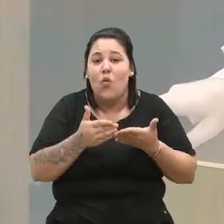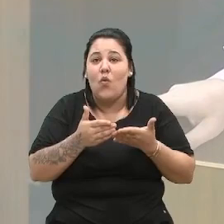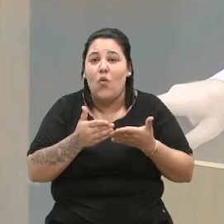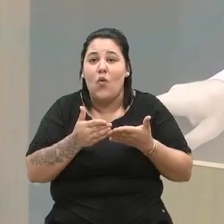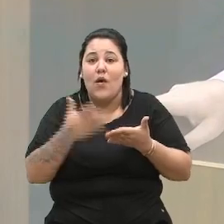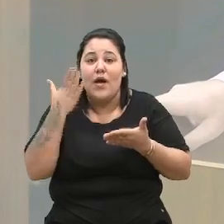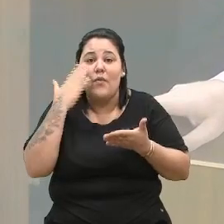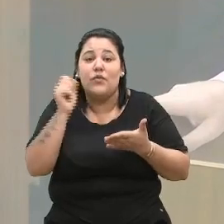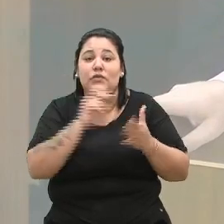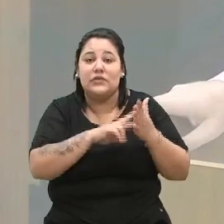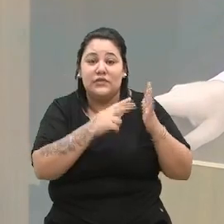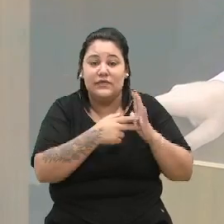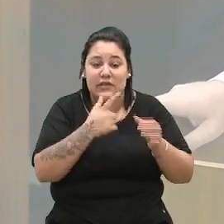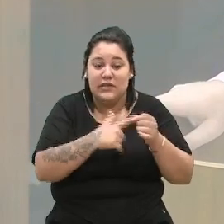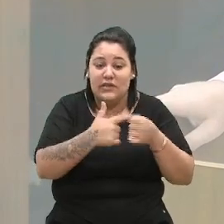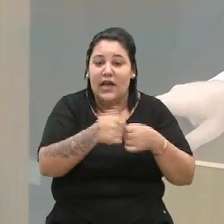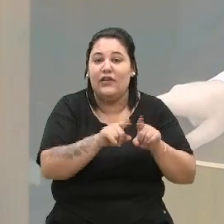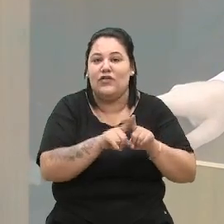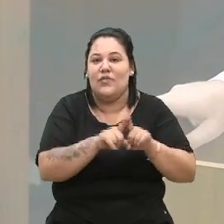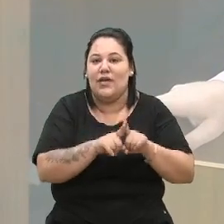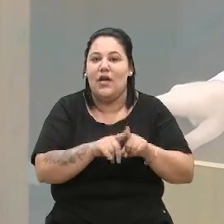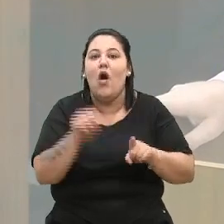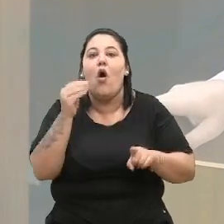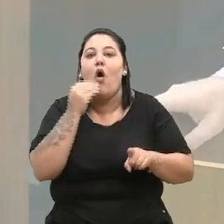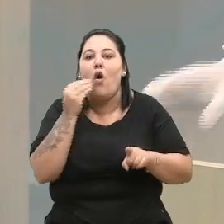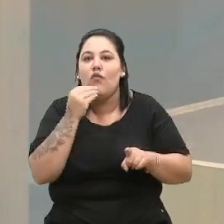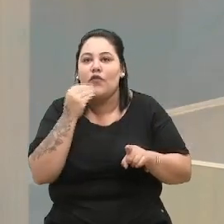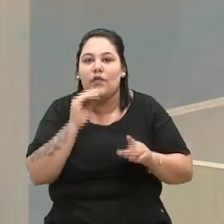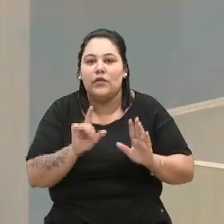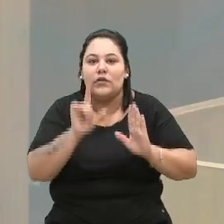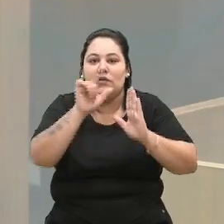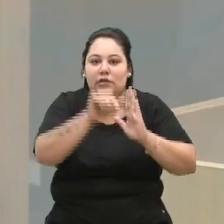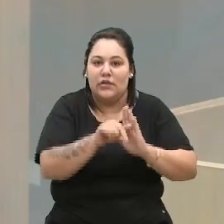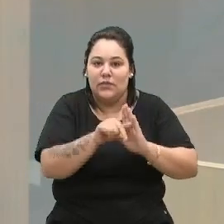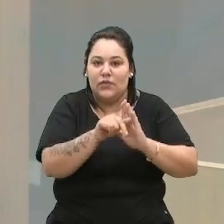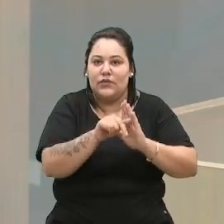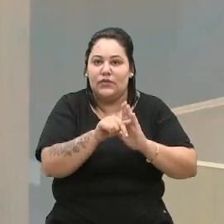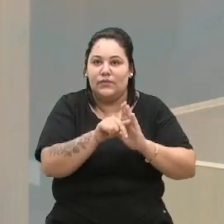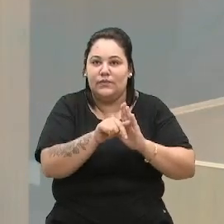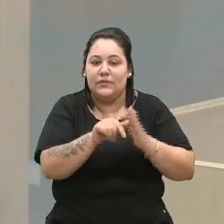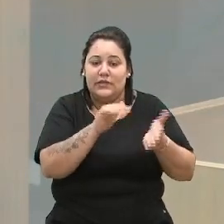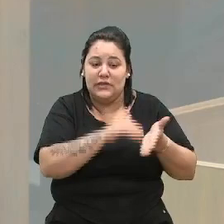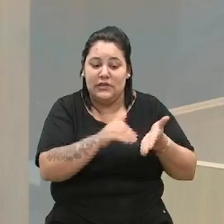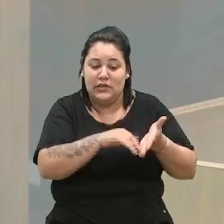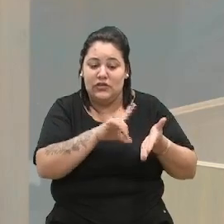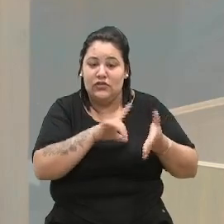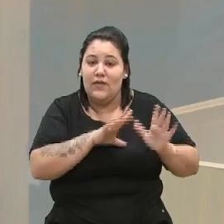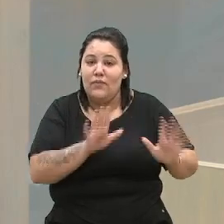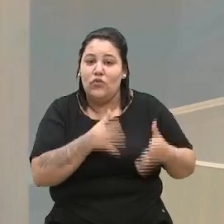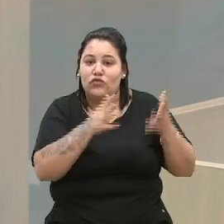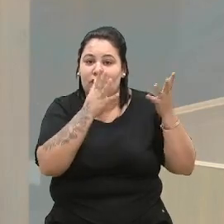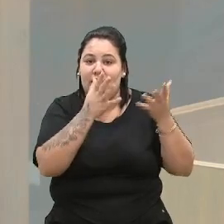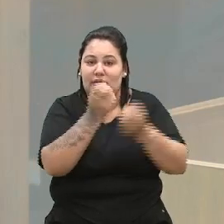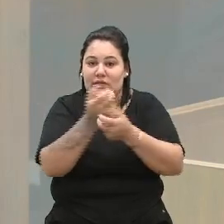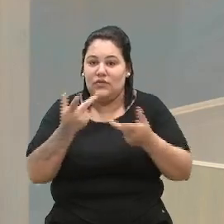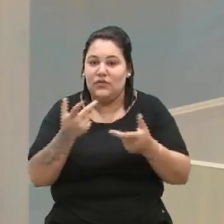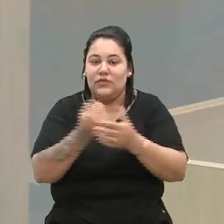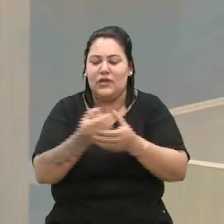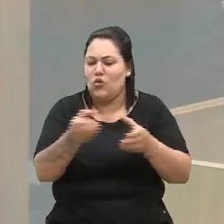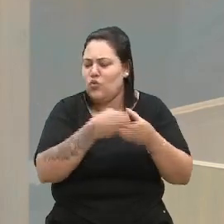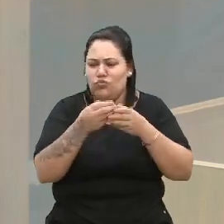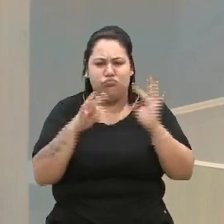secretarias. Obviamente que depois que as secretarias estiverem engajadas nisso, e aí cito algumas aqui: turismo,